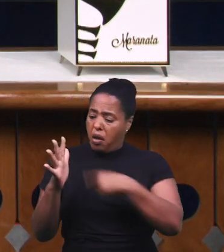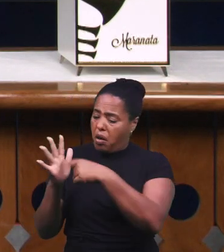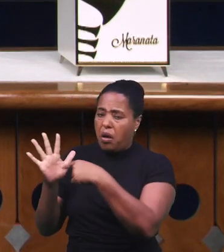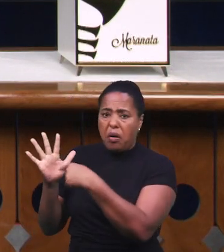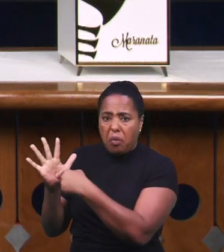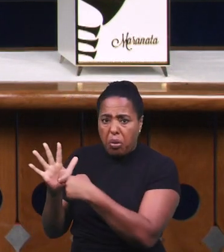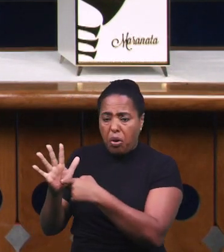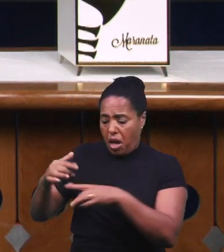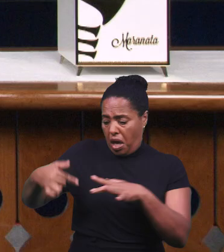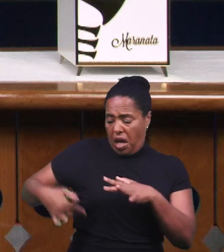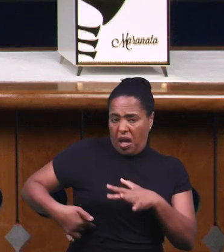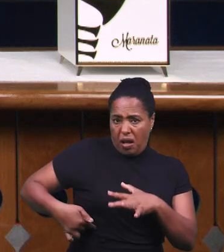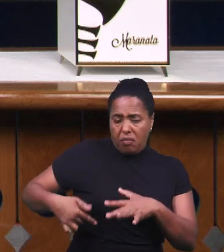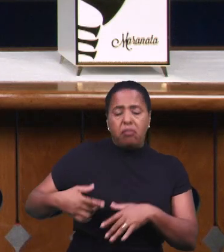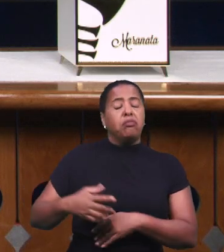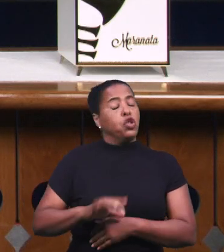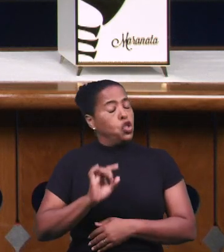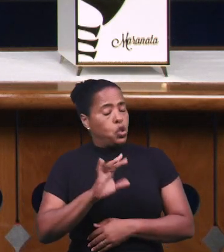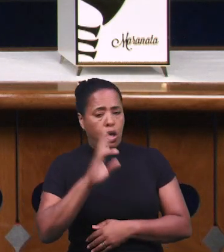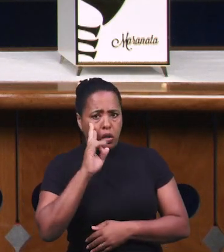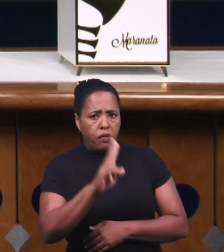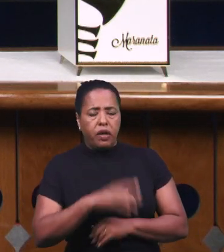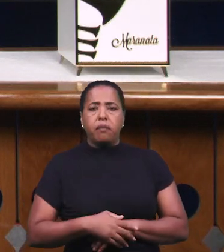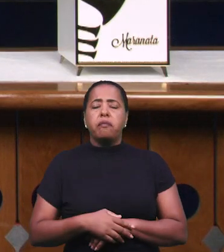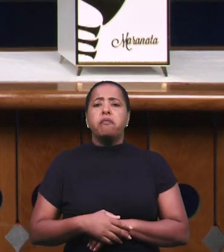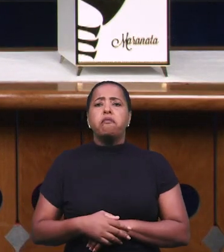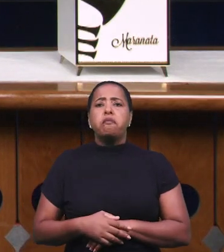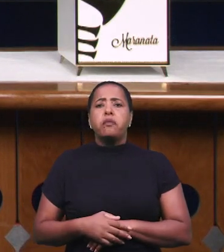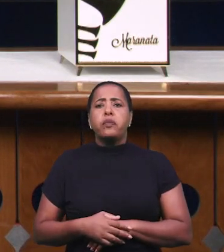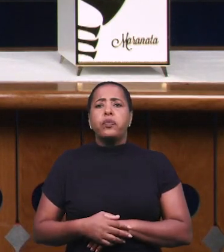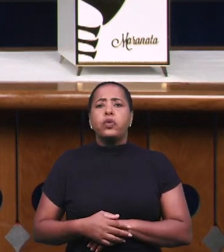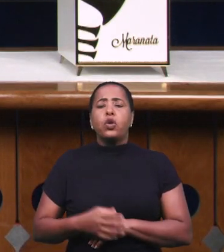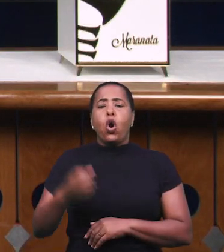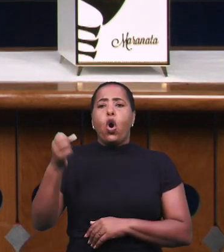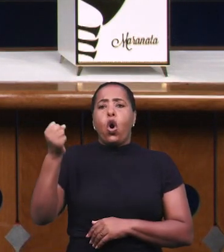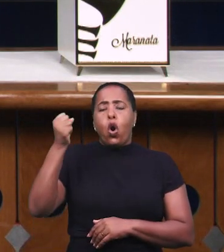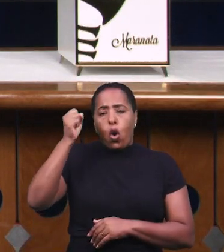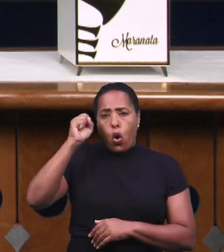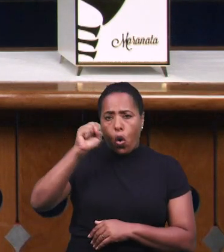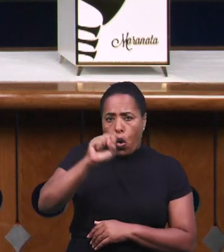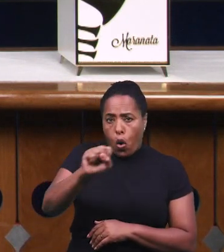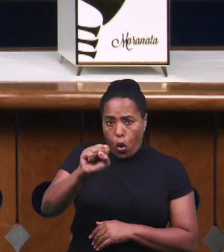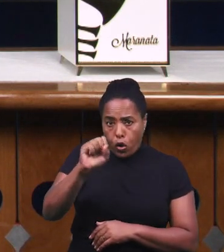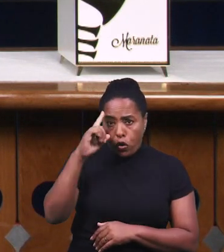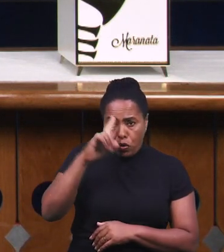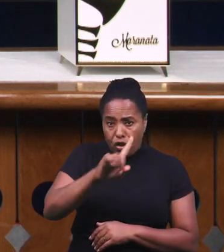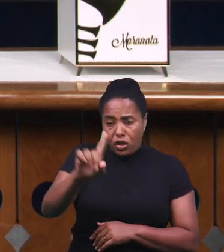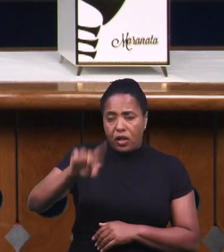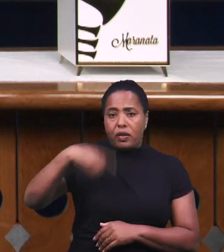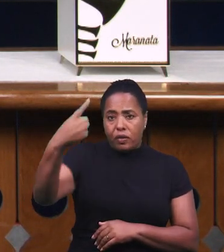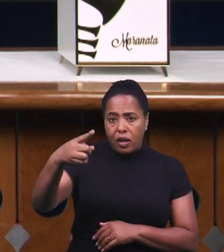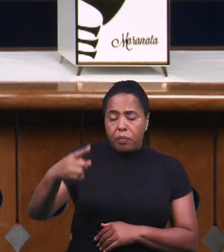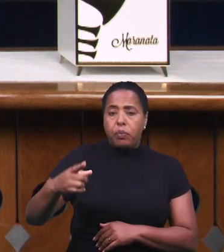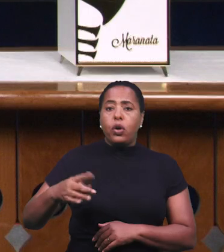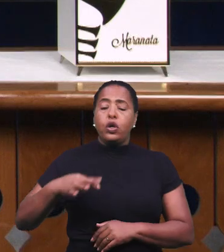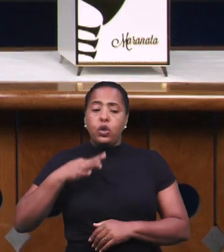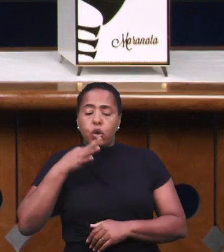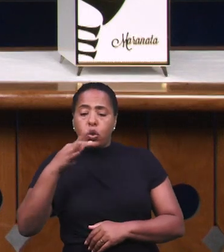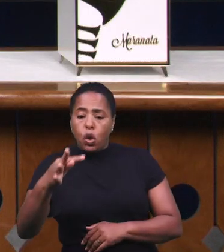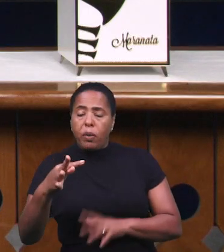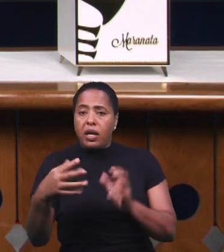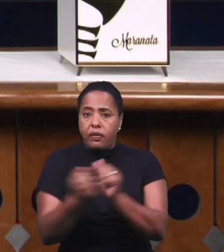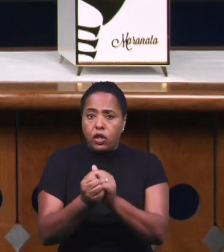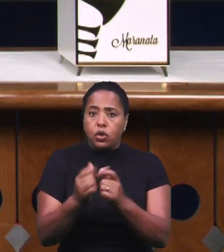ferido. 8 dias depois, Tomé estava com eles e Jesus se manifestou mais uma